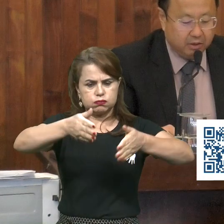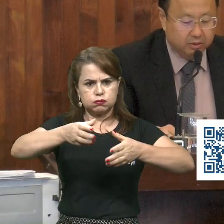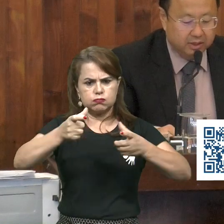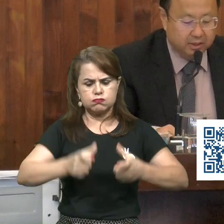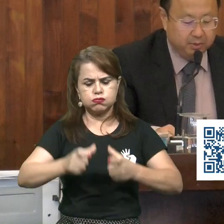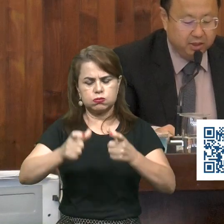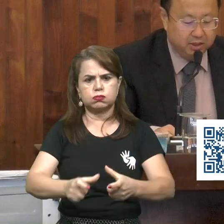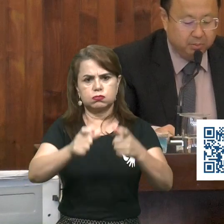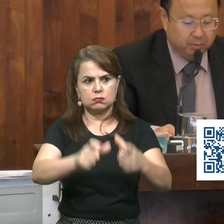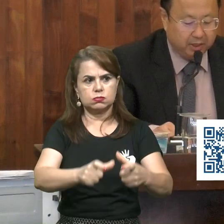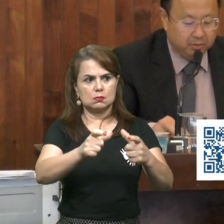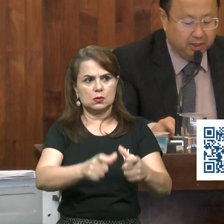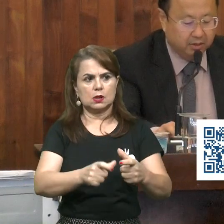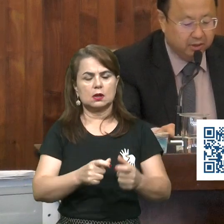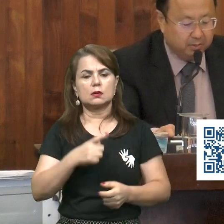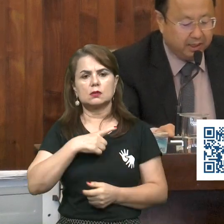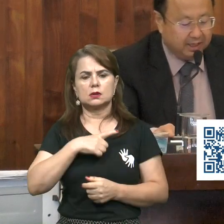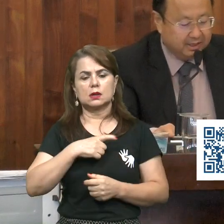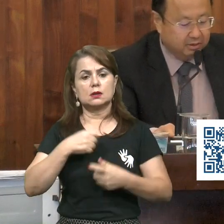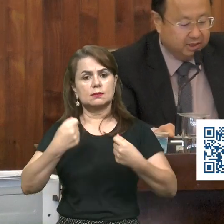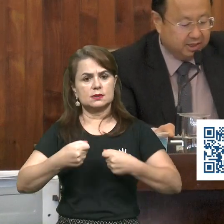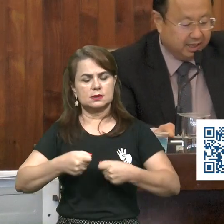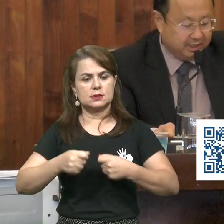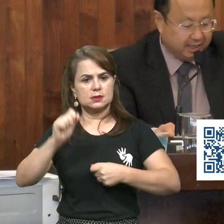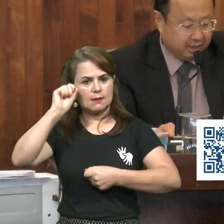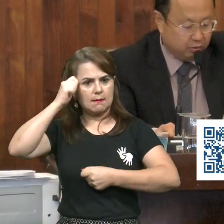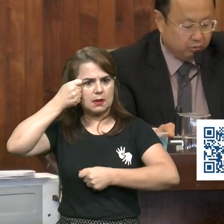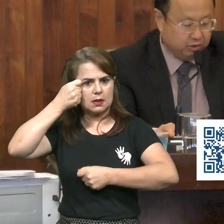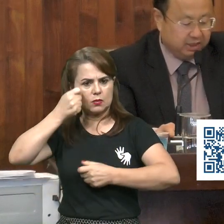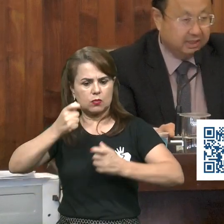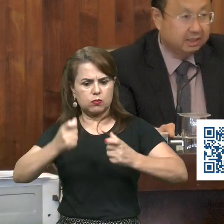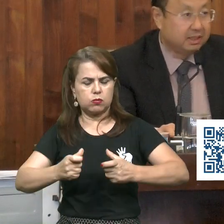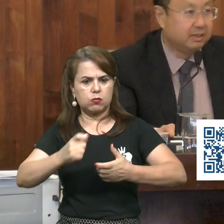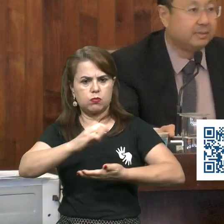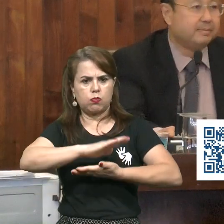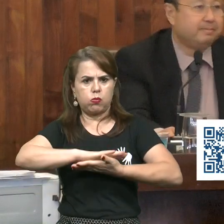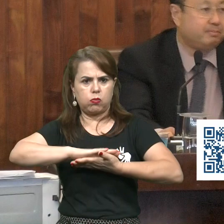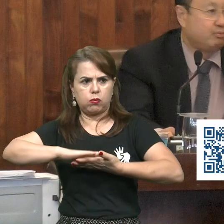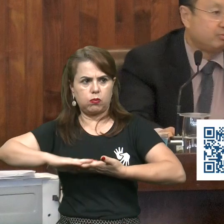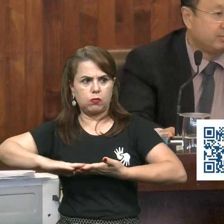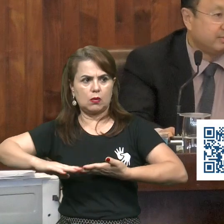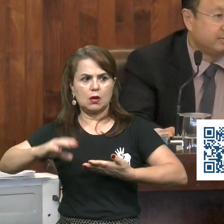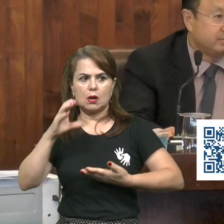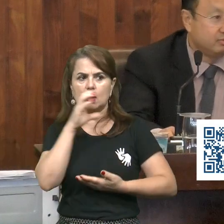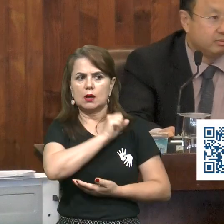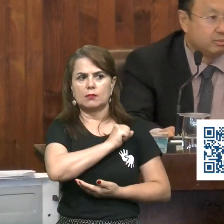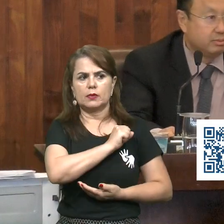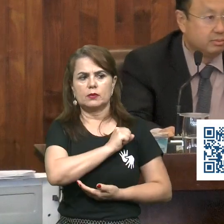Ressaltamos que há constantes pedidos por parte dos moradores para que a ação seja realizada com urgência.